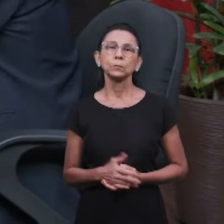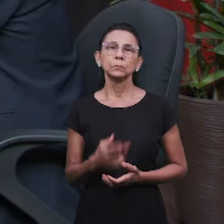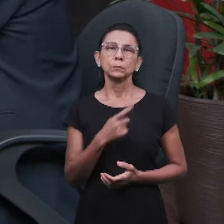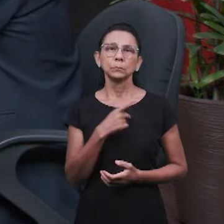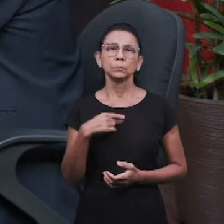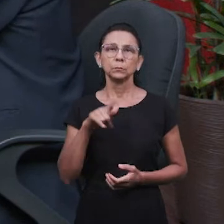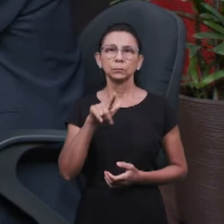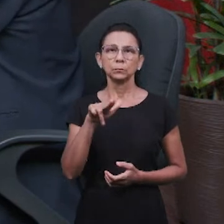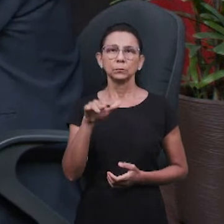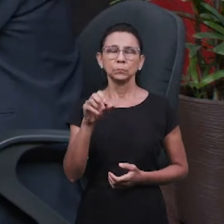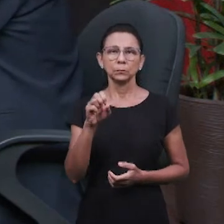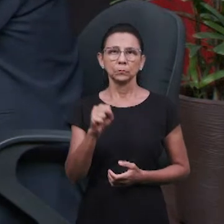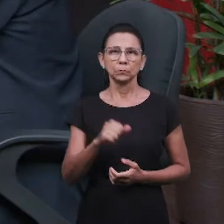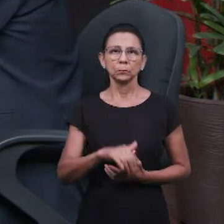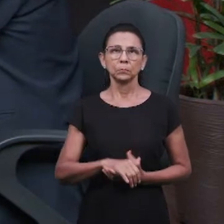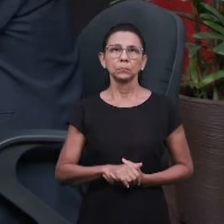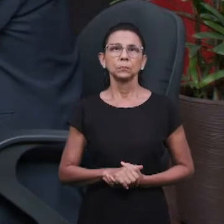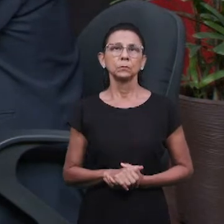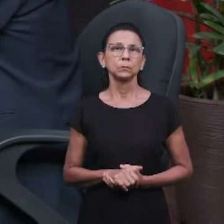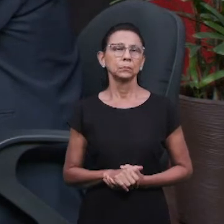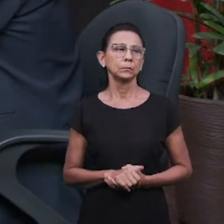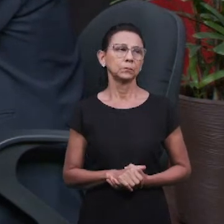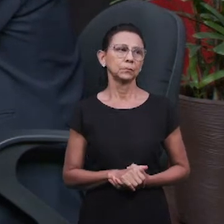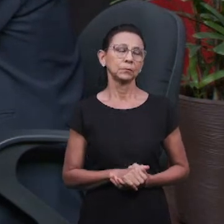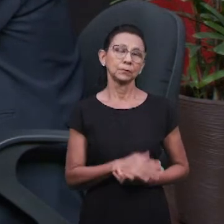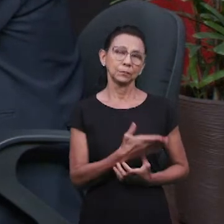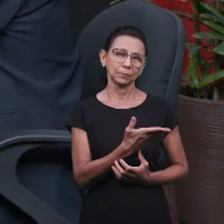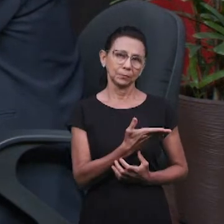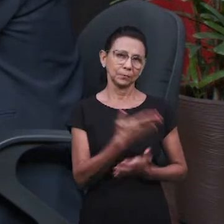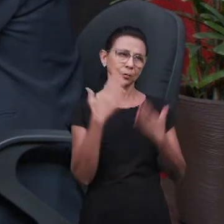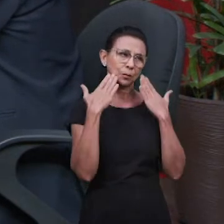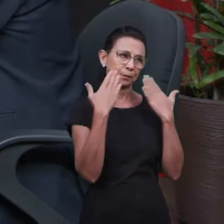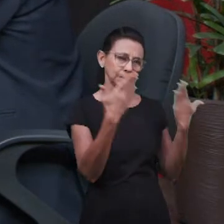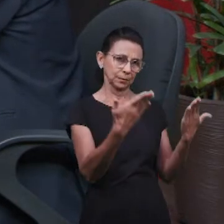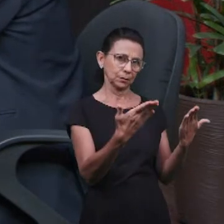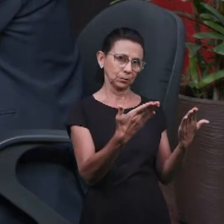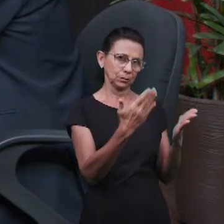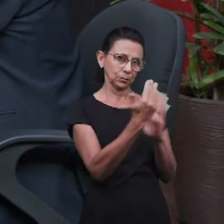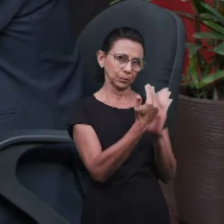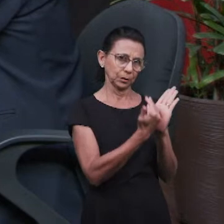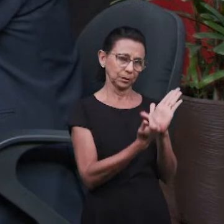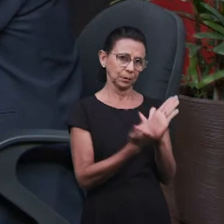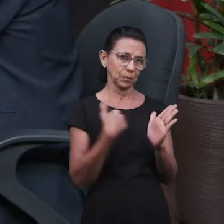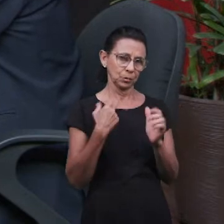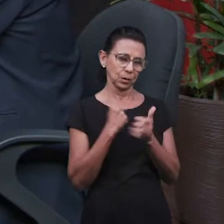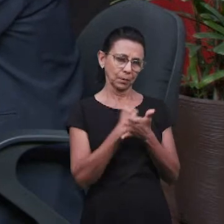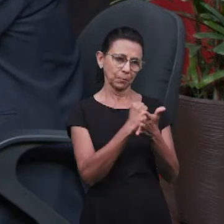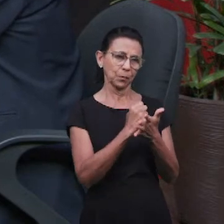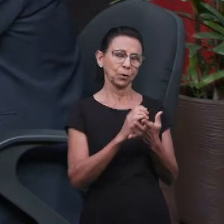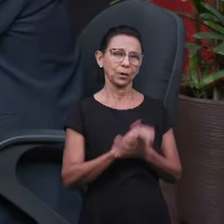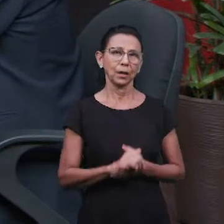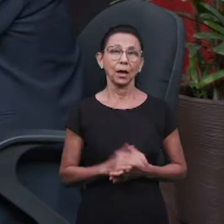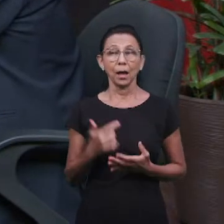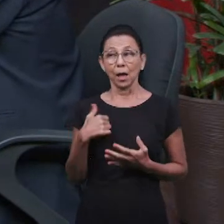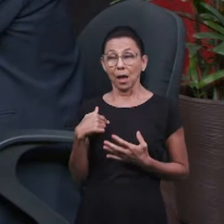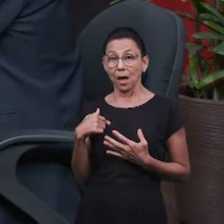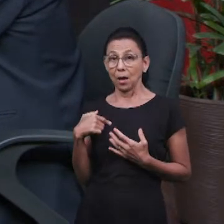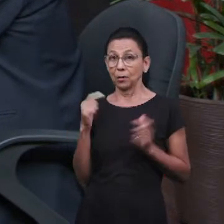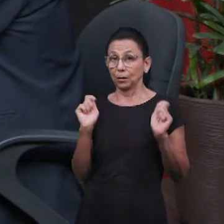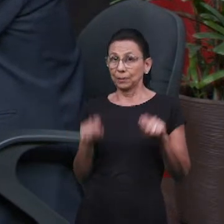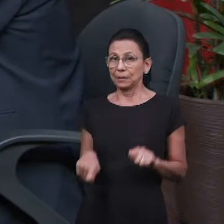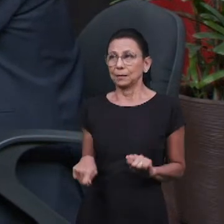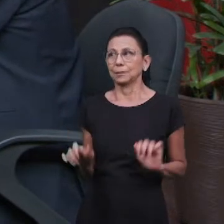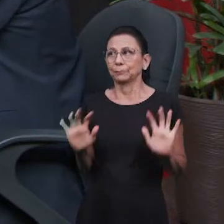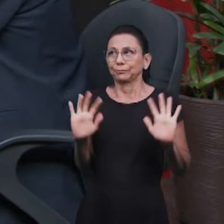mais uma vez, a paz do Senhor. Na verdade, o apresentador do programa é Luiz Eugênio. Eu venho aqui só para dar um suporte, tá certo? Quem dera. Paz do Senhor, Luiz. Se tivesse essa capacidade